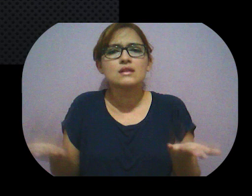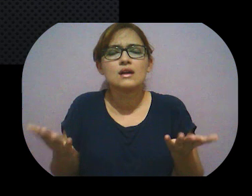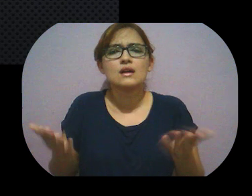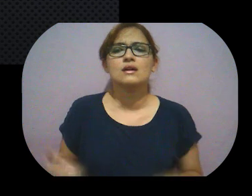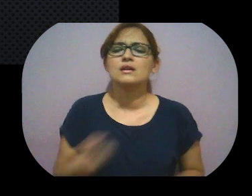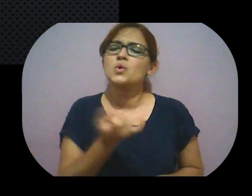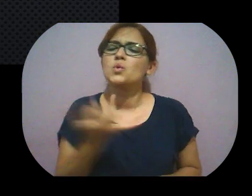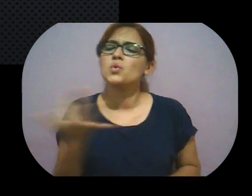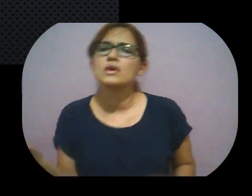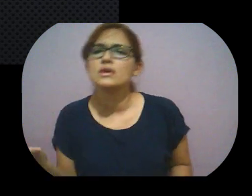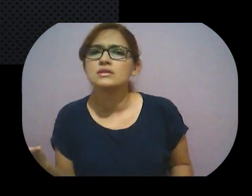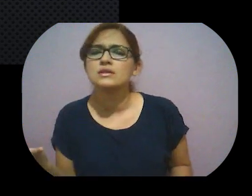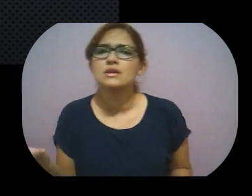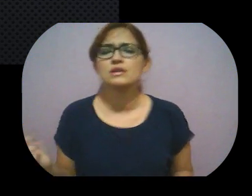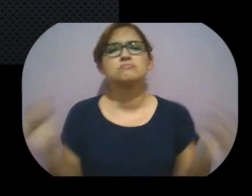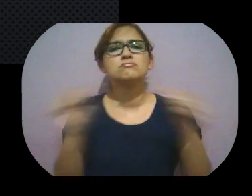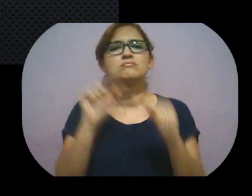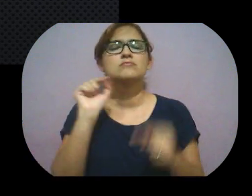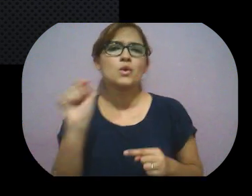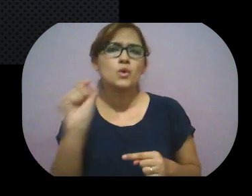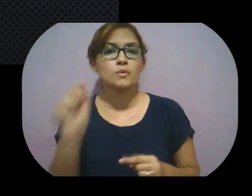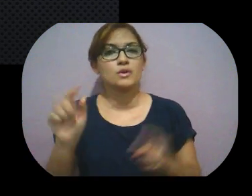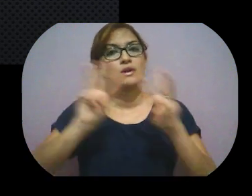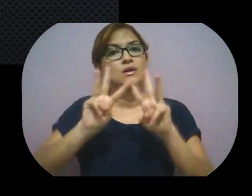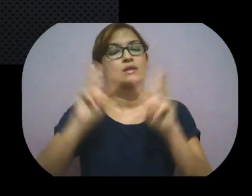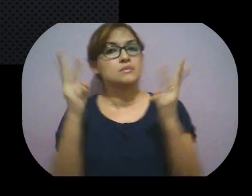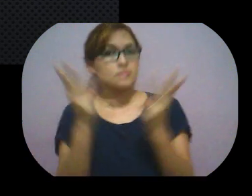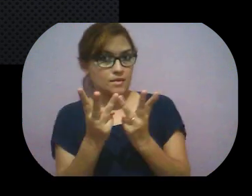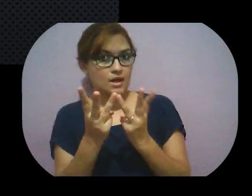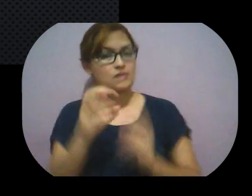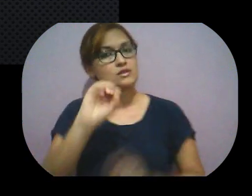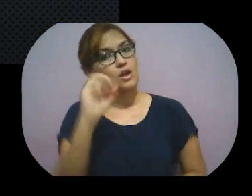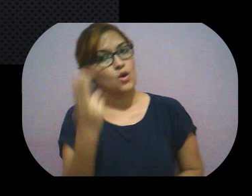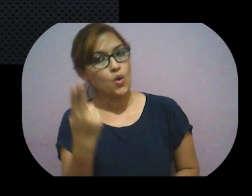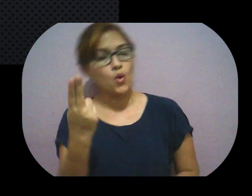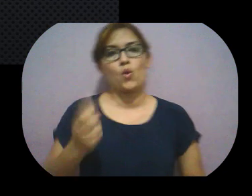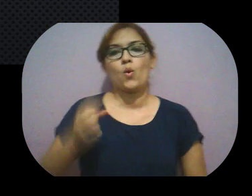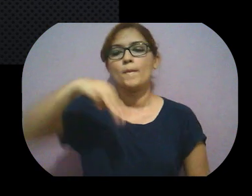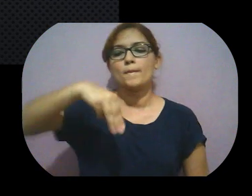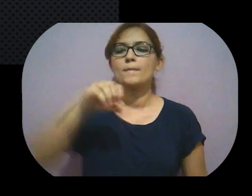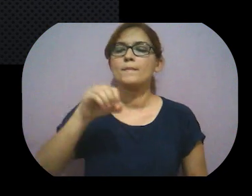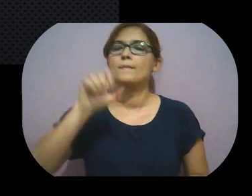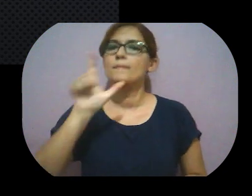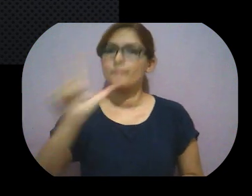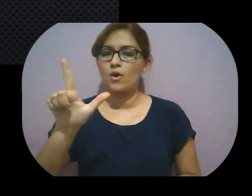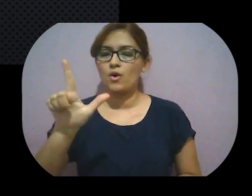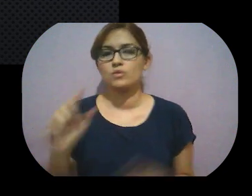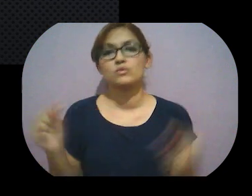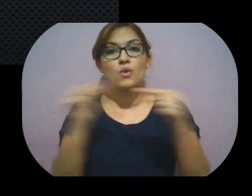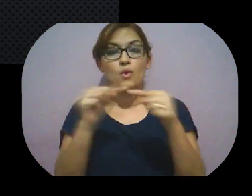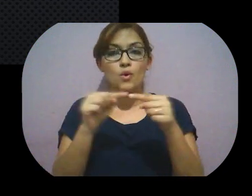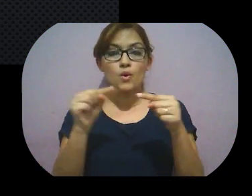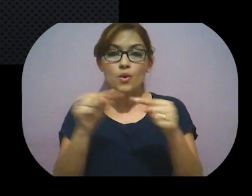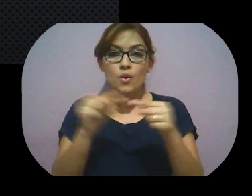Essa quantidade que a gente se refere é a quantidade em massa ou o número de mol do soluto, que nós chamamos